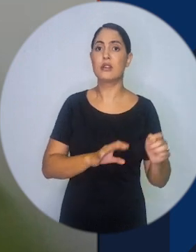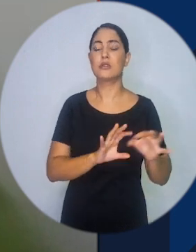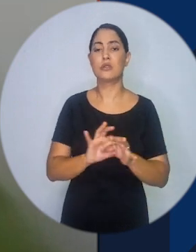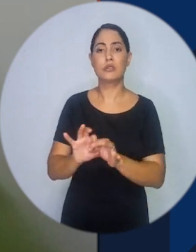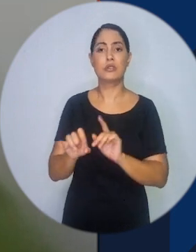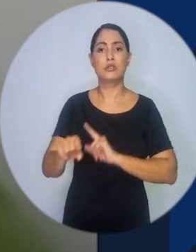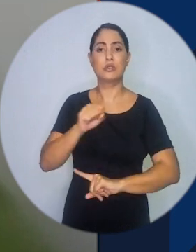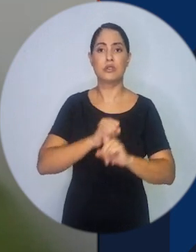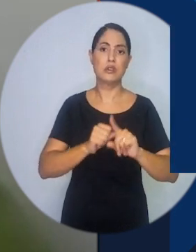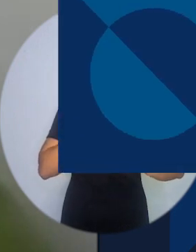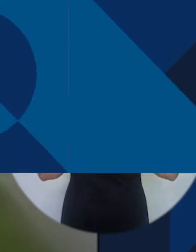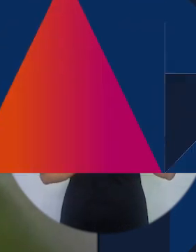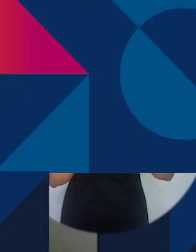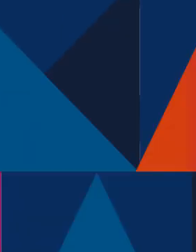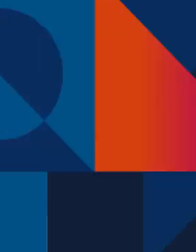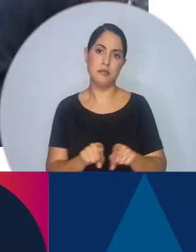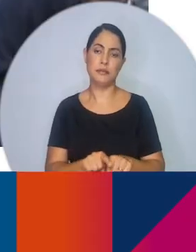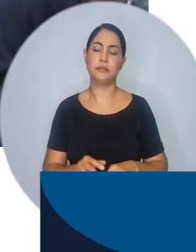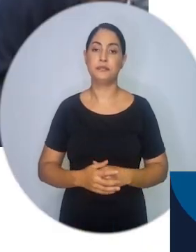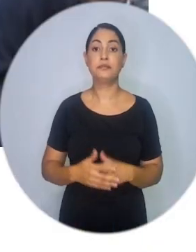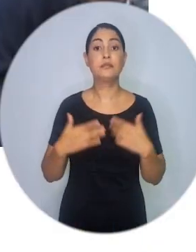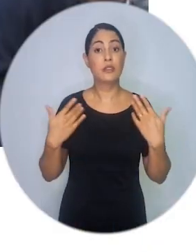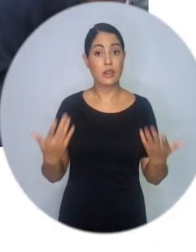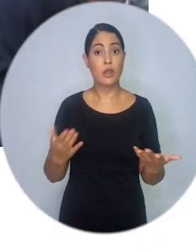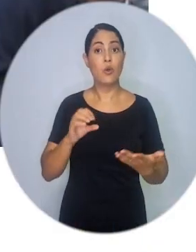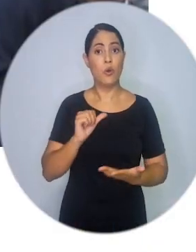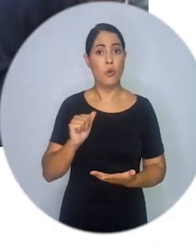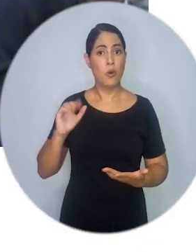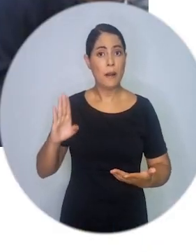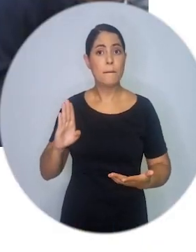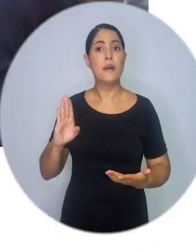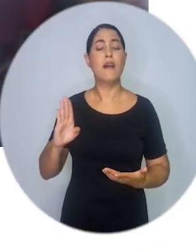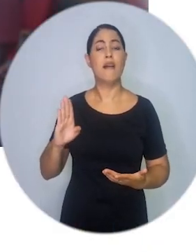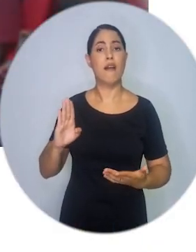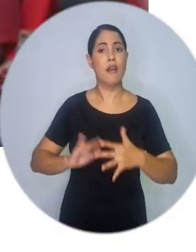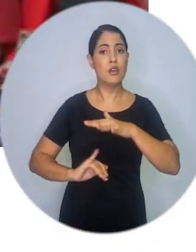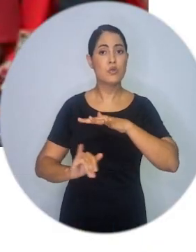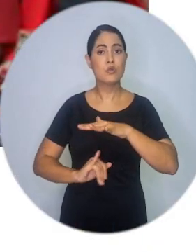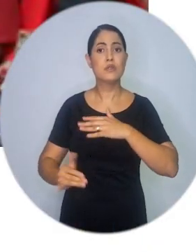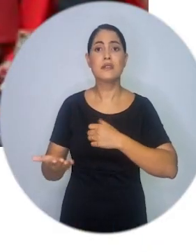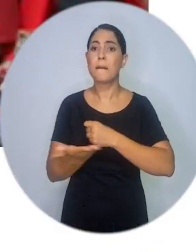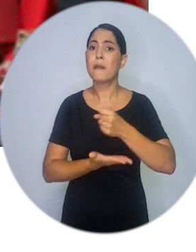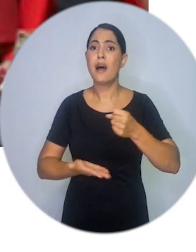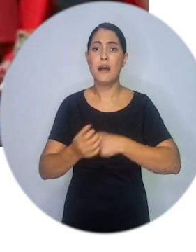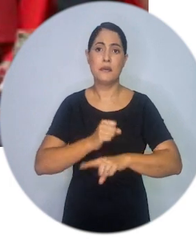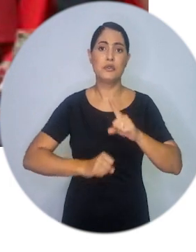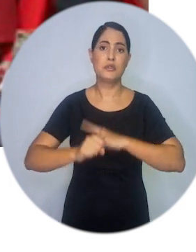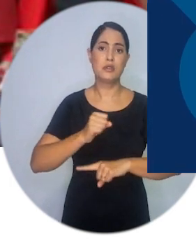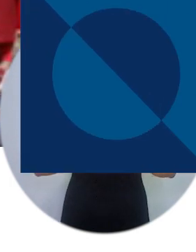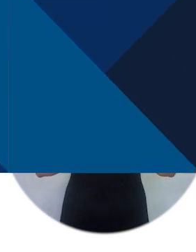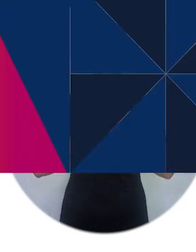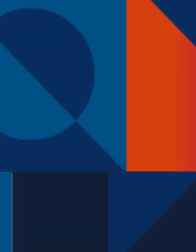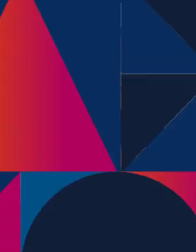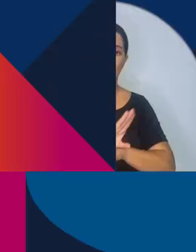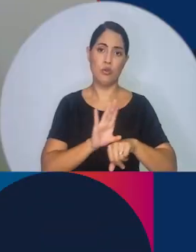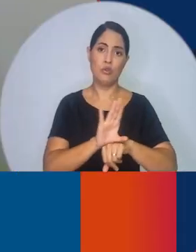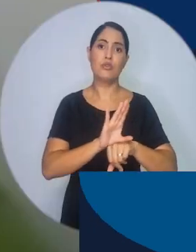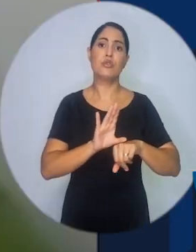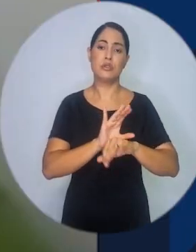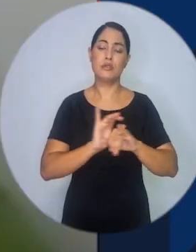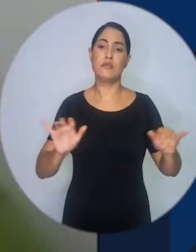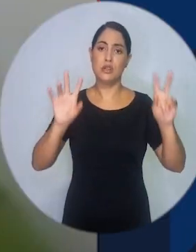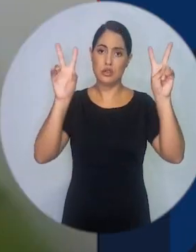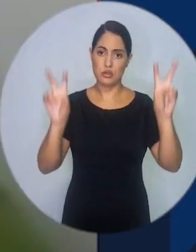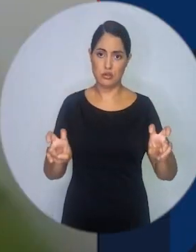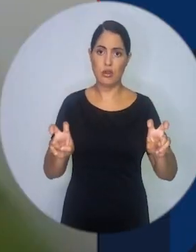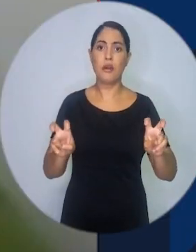e fomentam mudanças sociais também. Vejo a OAB como uma instituição fundamental para a sociedade. Não é por acaso que a Constituição Federal